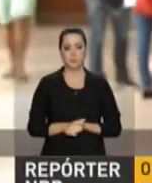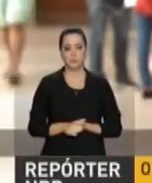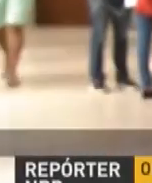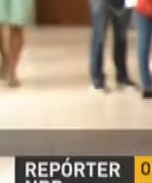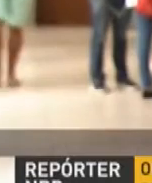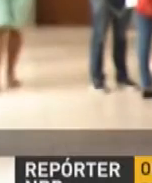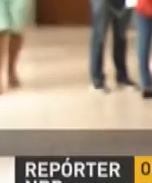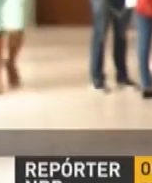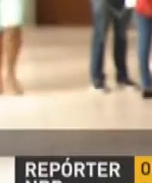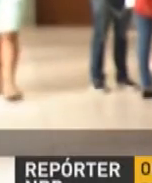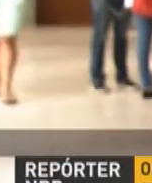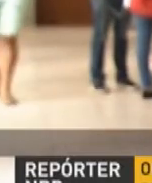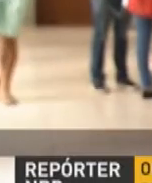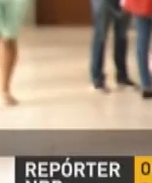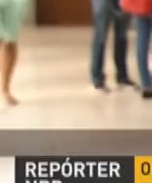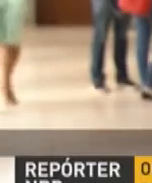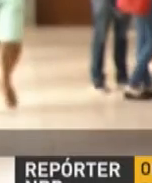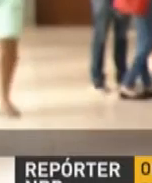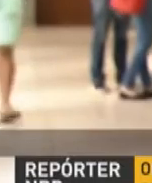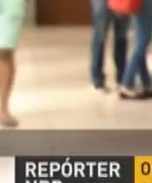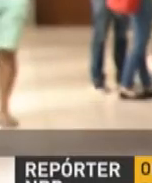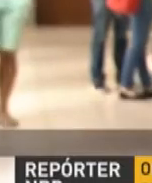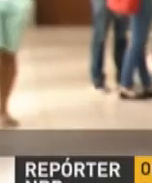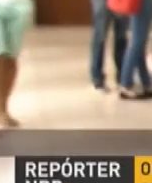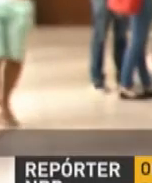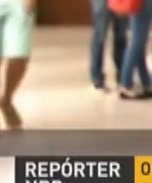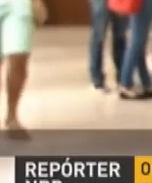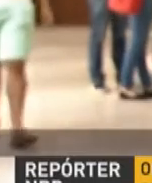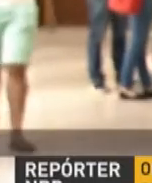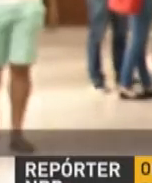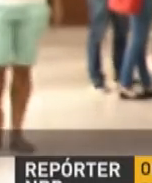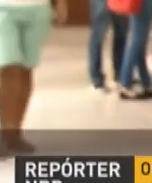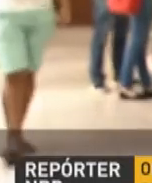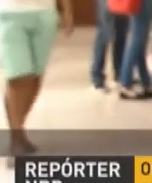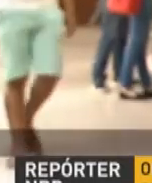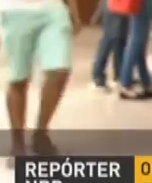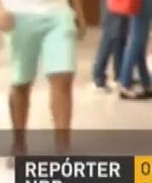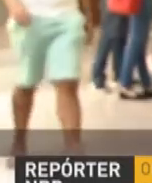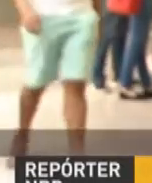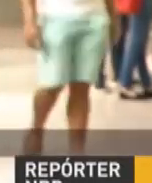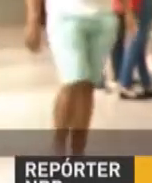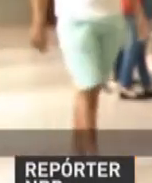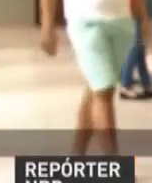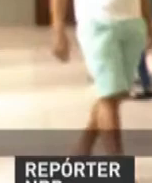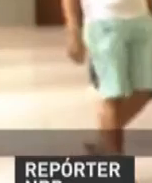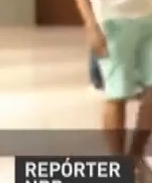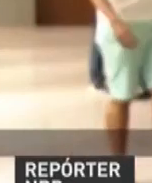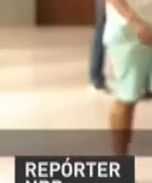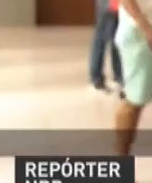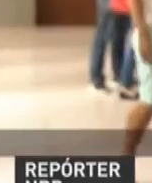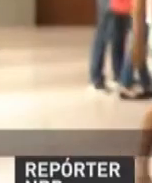Precisam ter um apoio, sentir-se em família, sentir-se